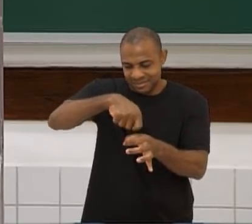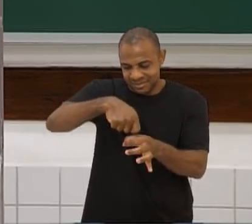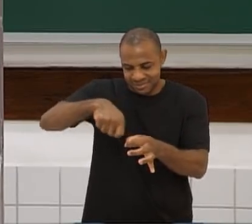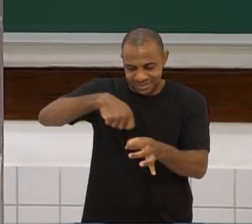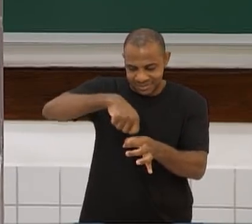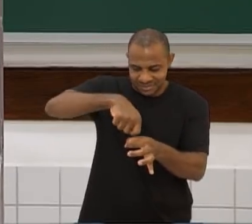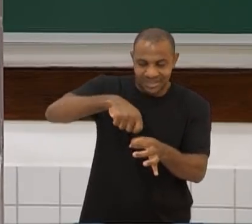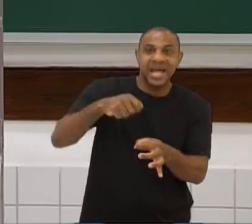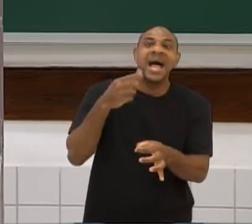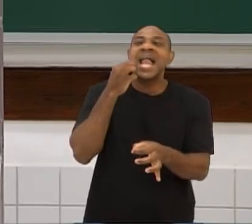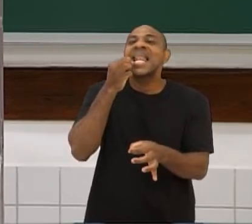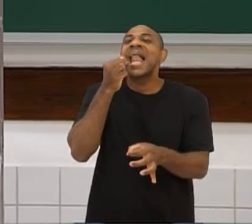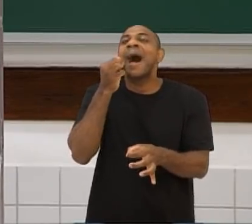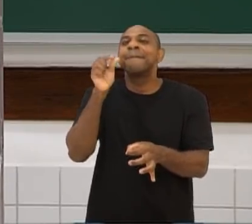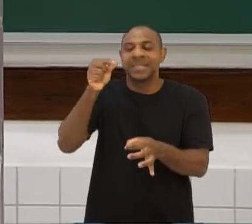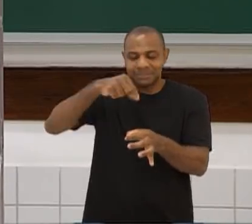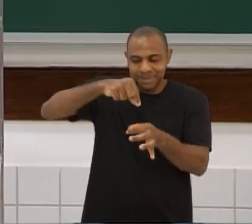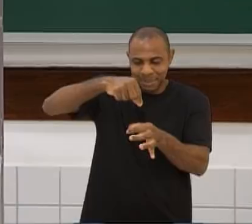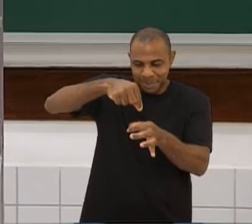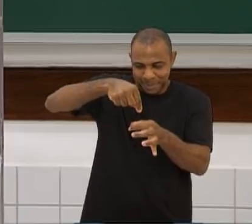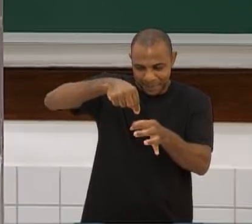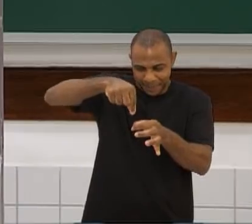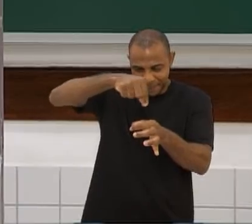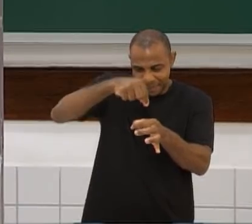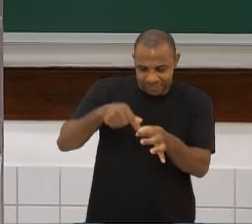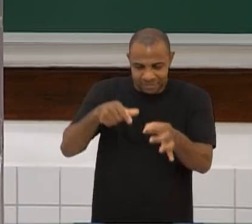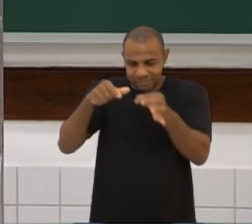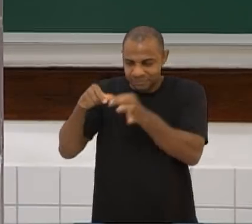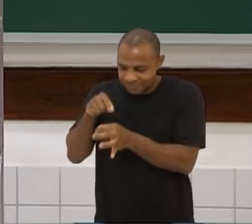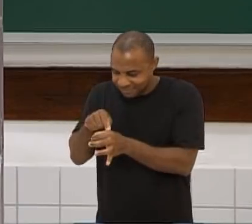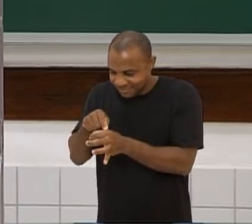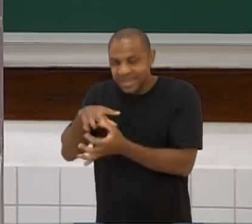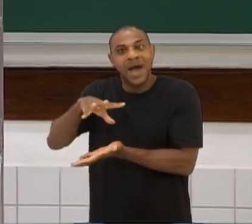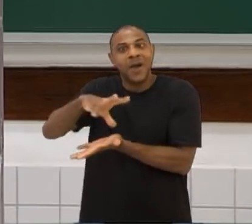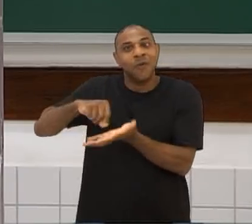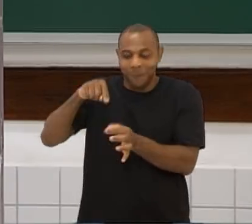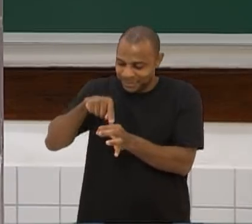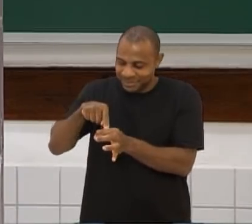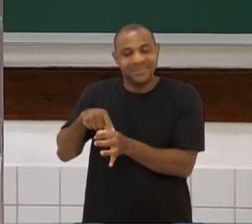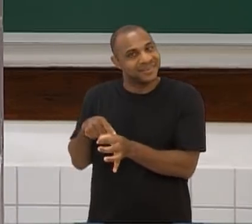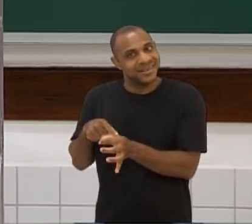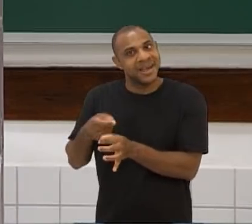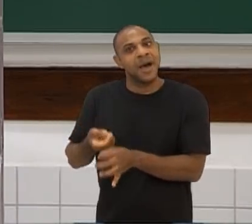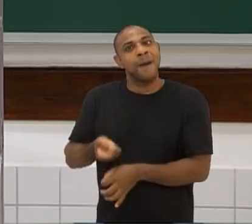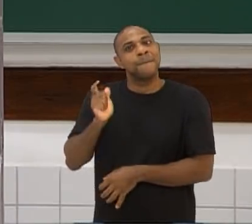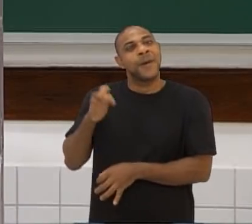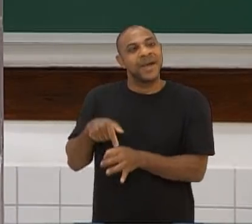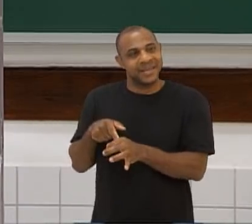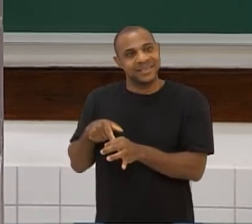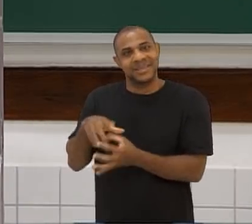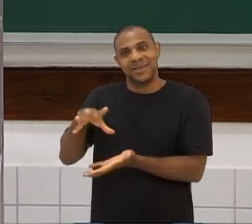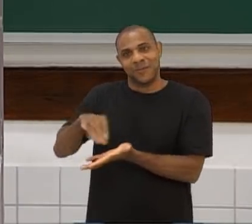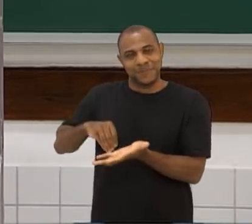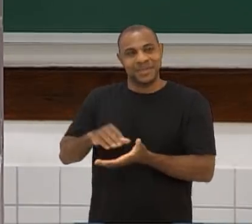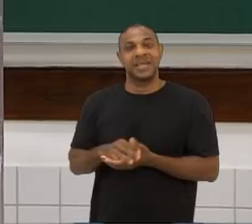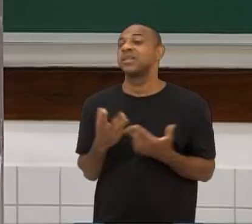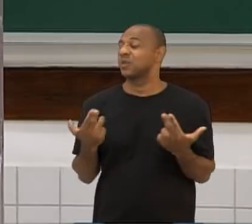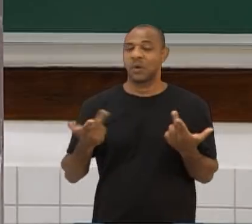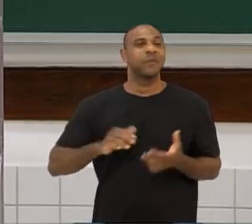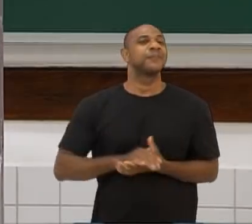passa o lápis em cima da moeda, em cima do papel, sai o desenho da moeda, xilogravura, né?